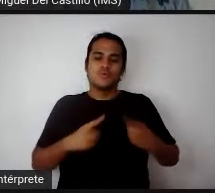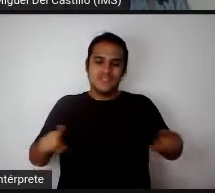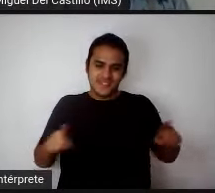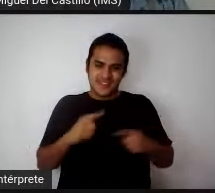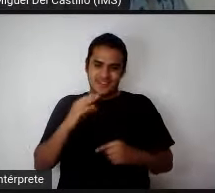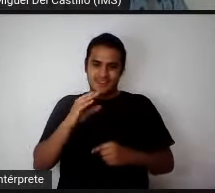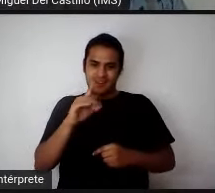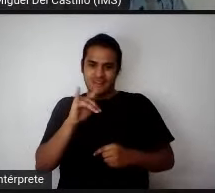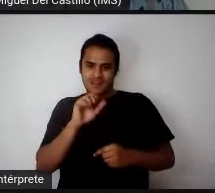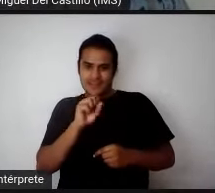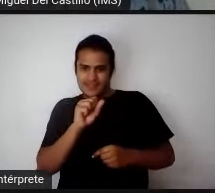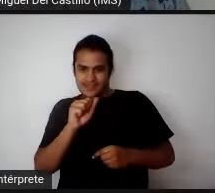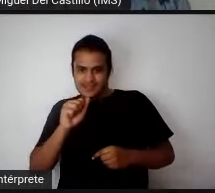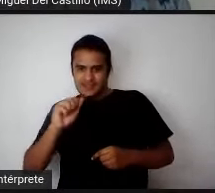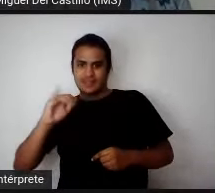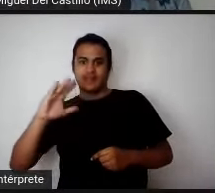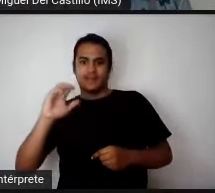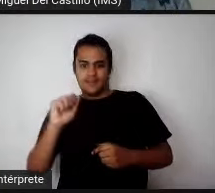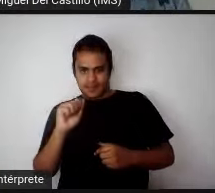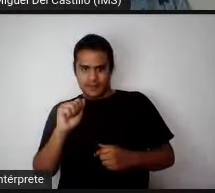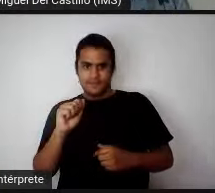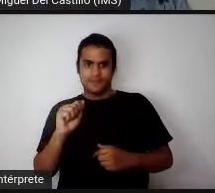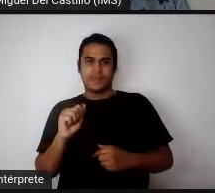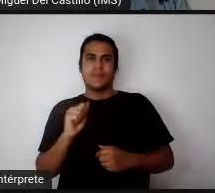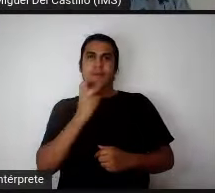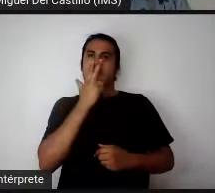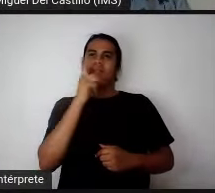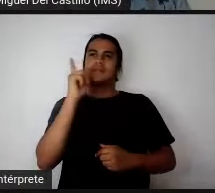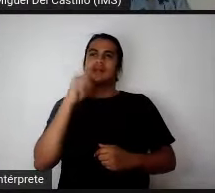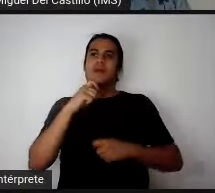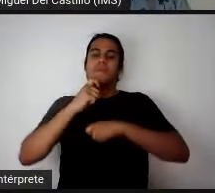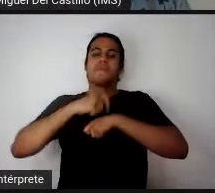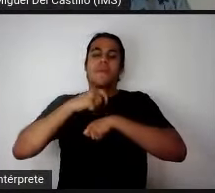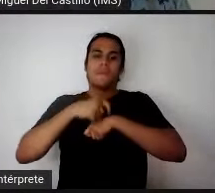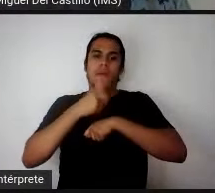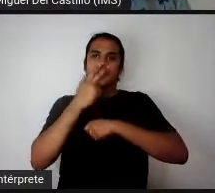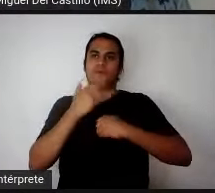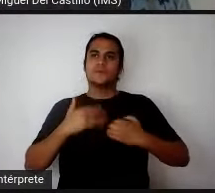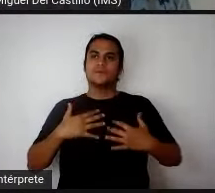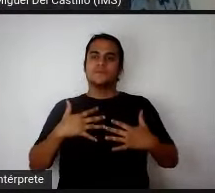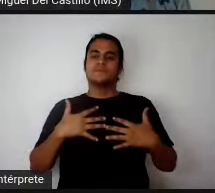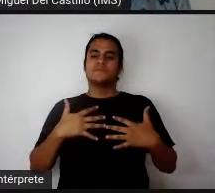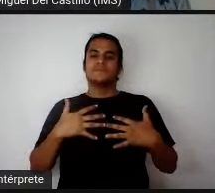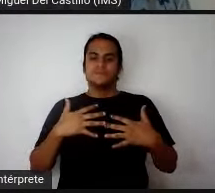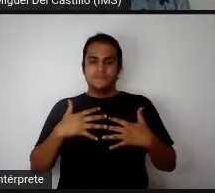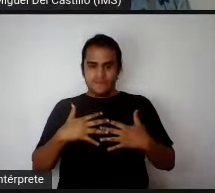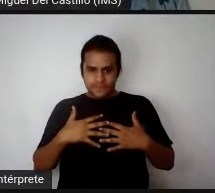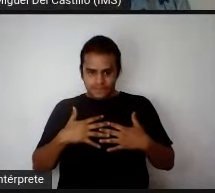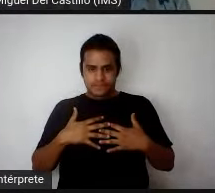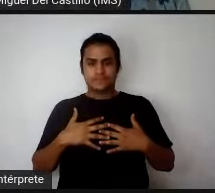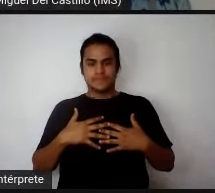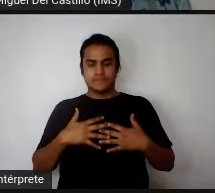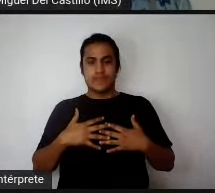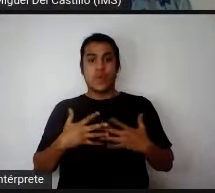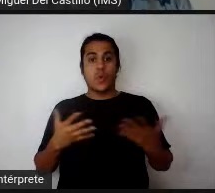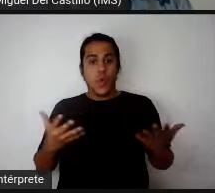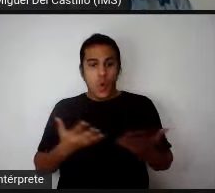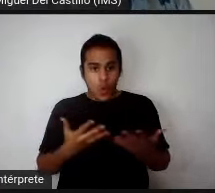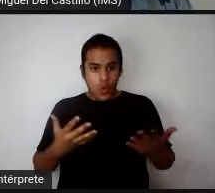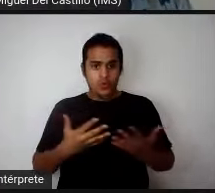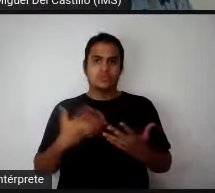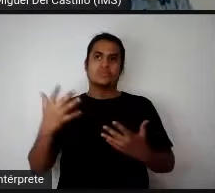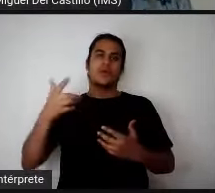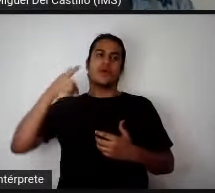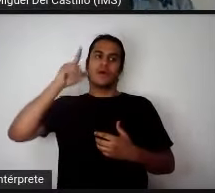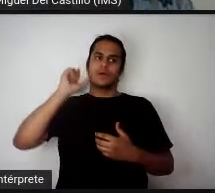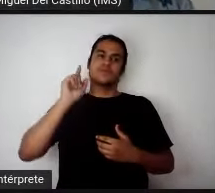eles chamam assim como um momento de respiração. Menciono hoje e antes, porque eu acho que a gente vive